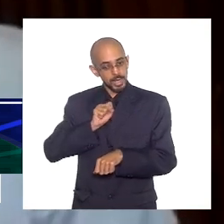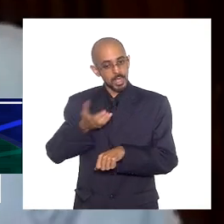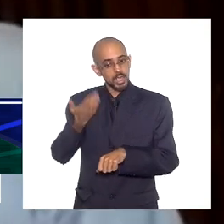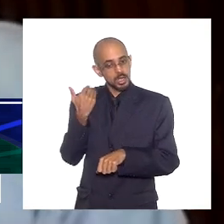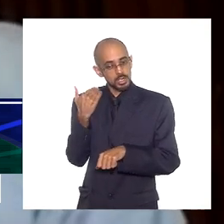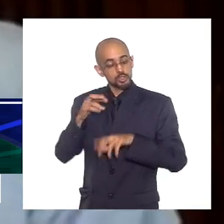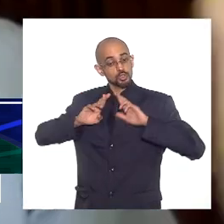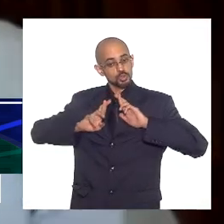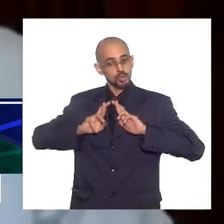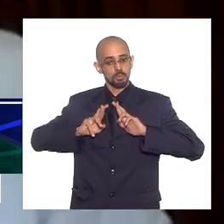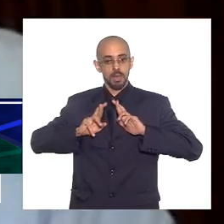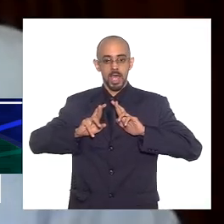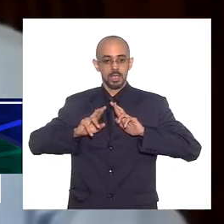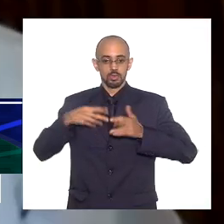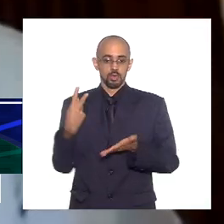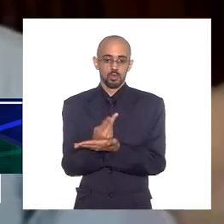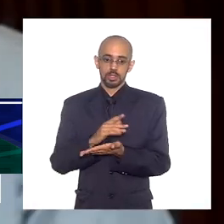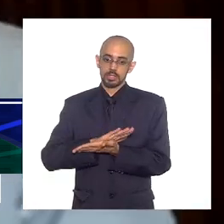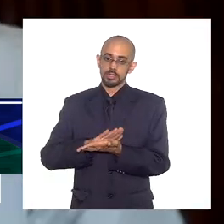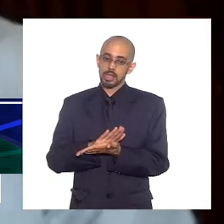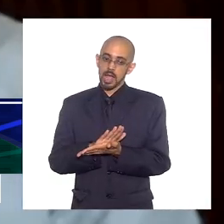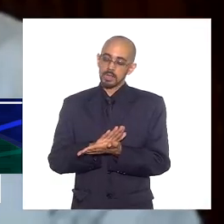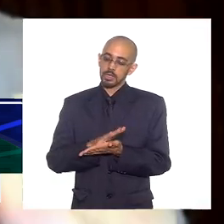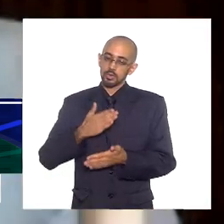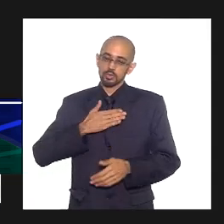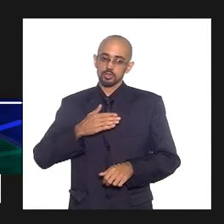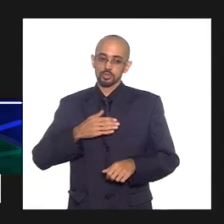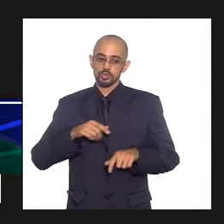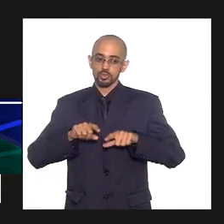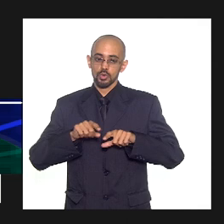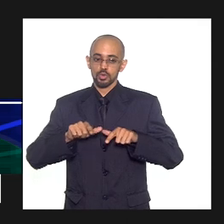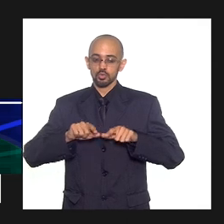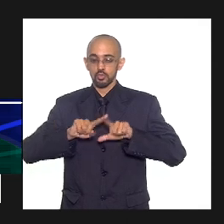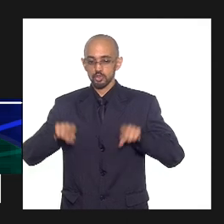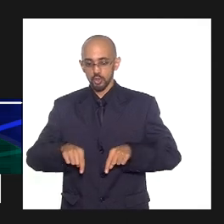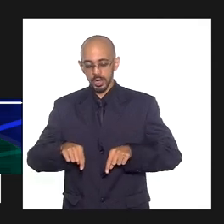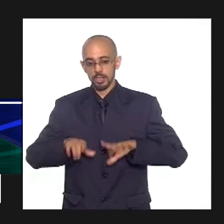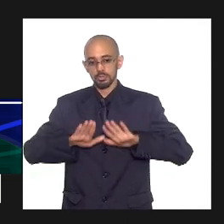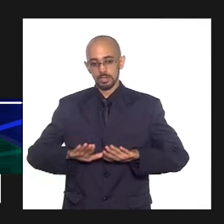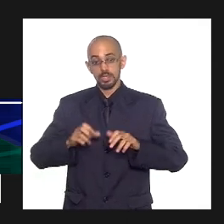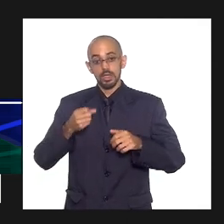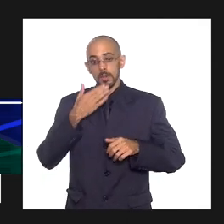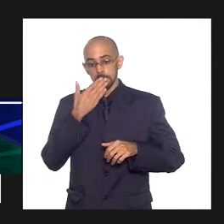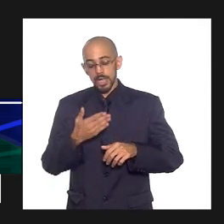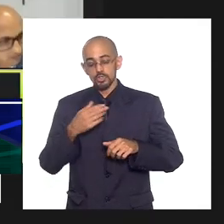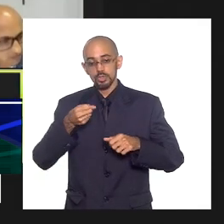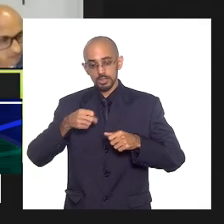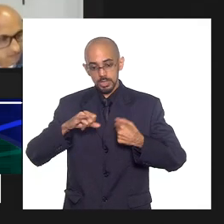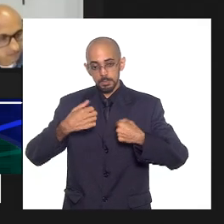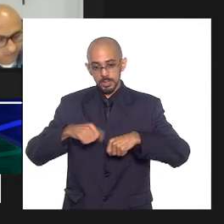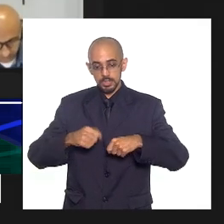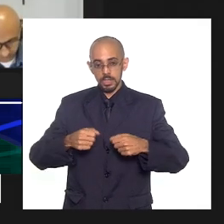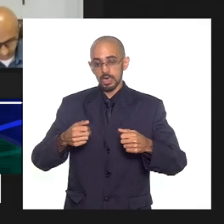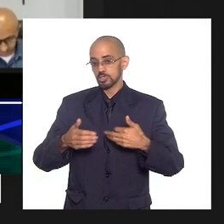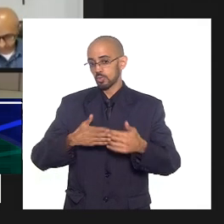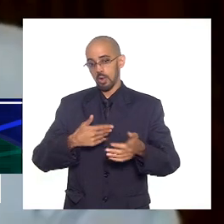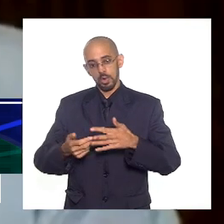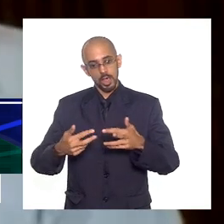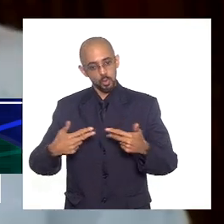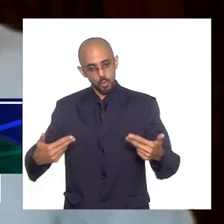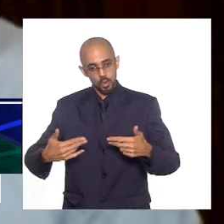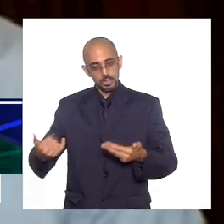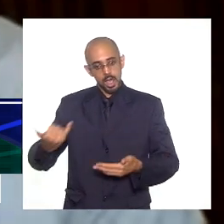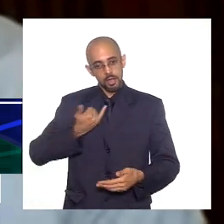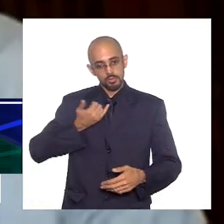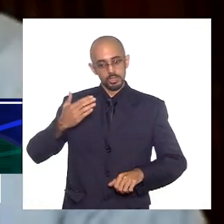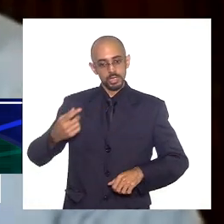torcendo para que nada aconteça, nem com os assessores, funcionários, mas peço que aqueles que precisarem de algo na liderança falem direto comigo remotamente,